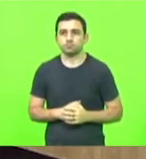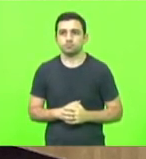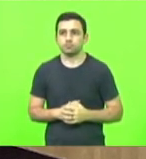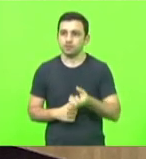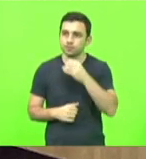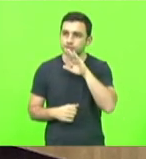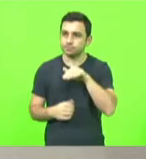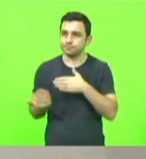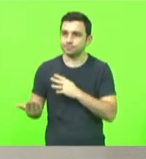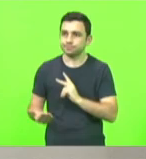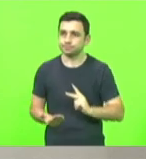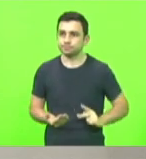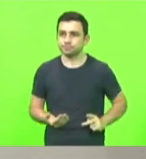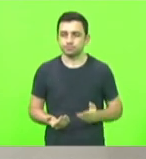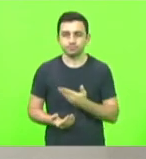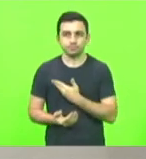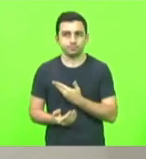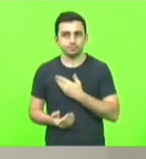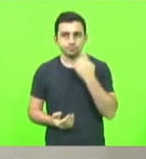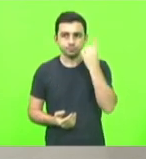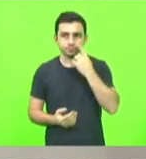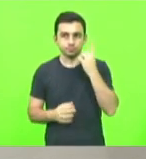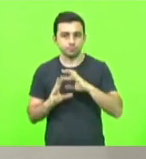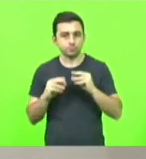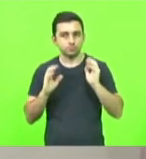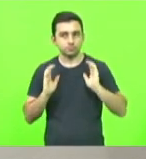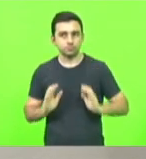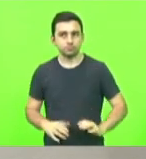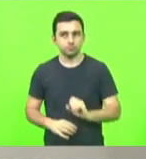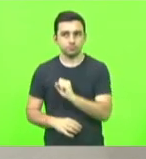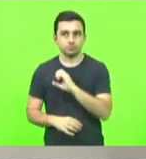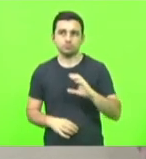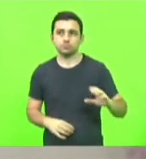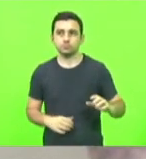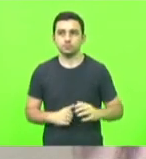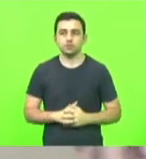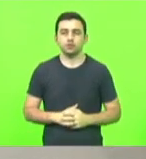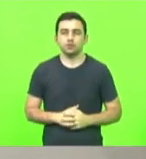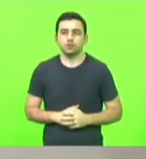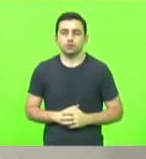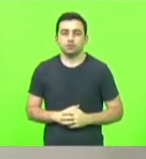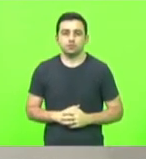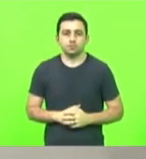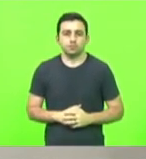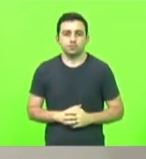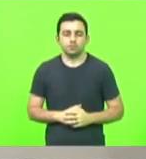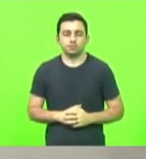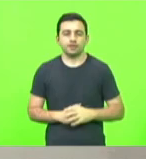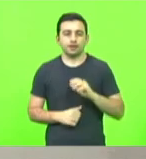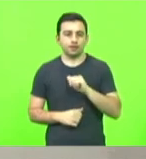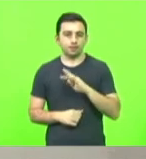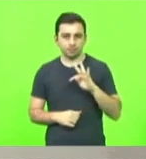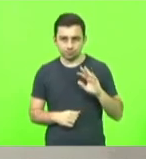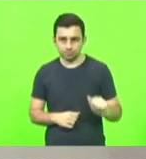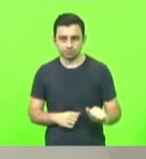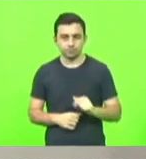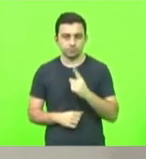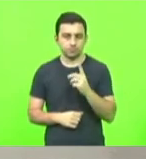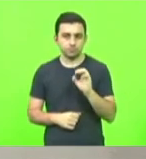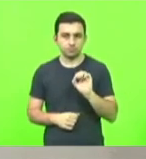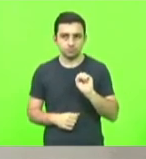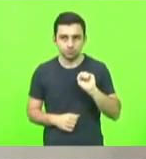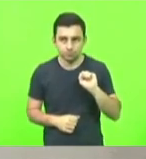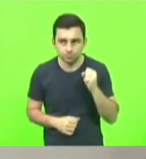tarde, senhor presidente, colegas deputados, cidadãos catarinenses. Vamos lá. Ata da 108ª